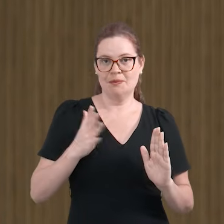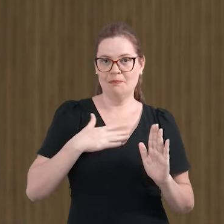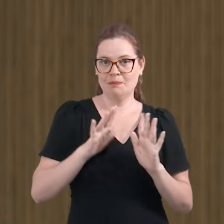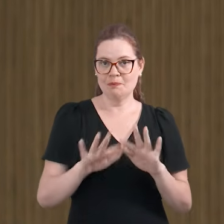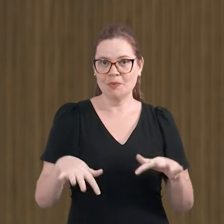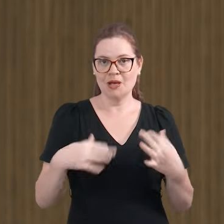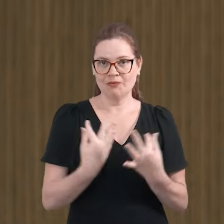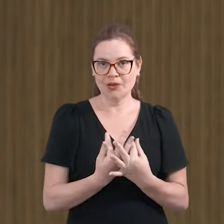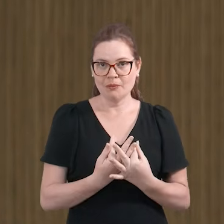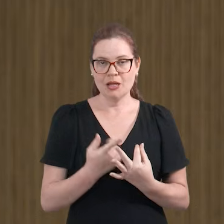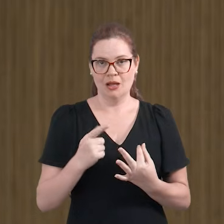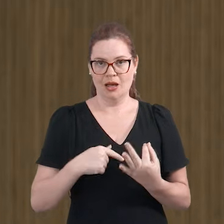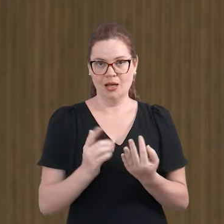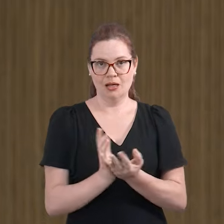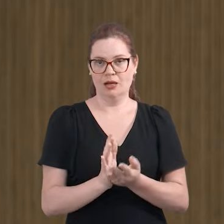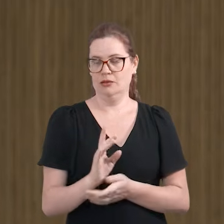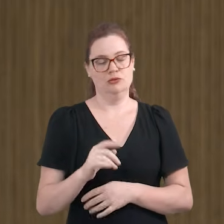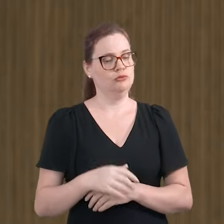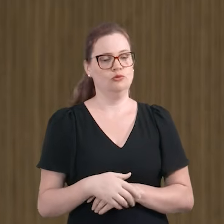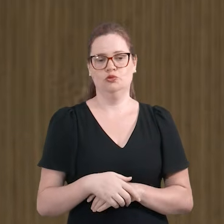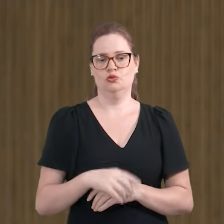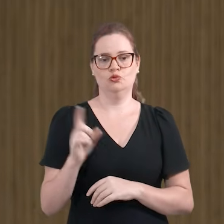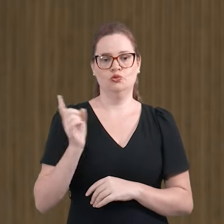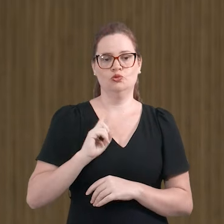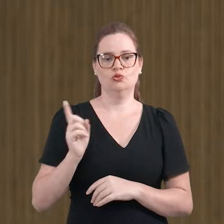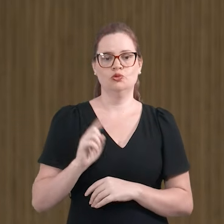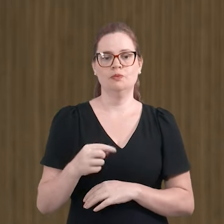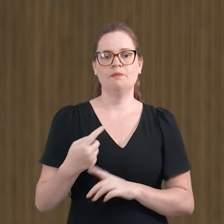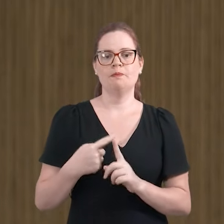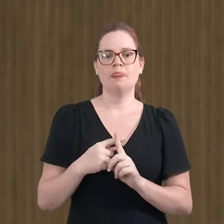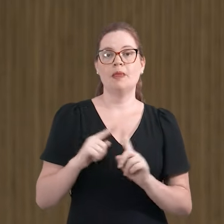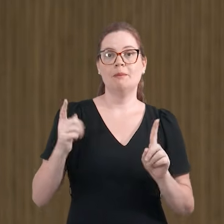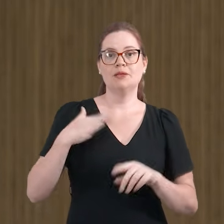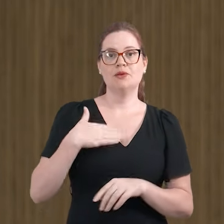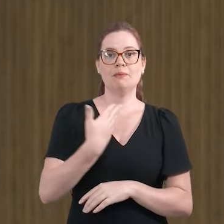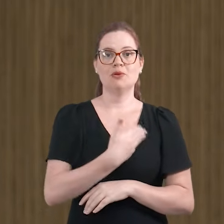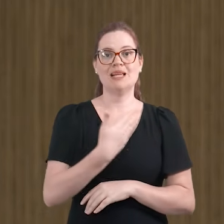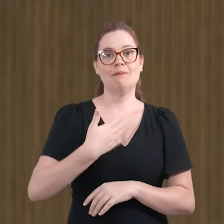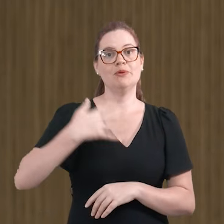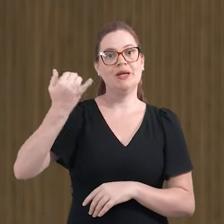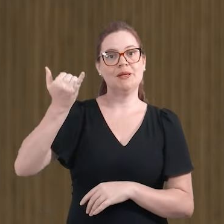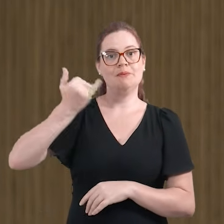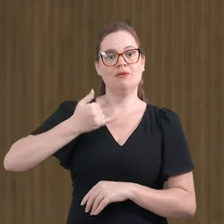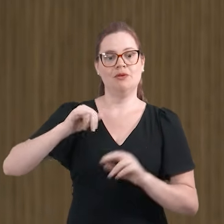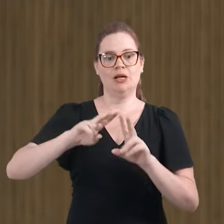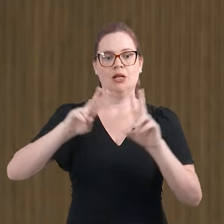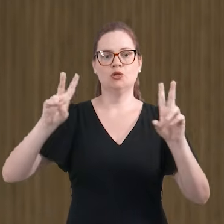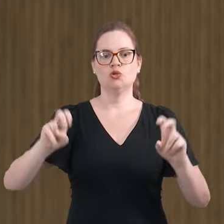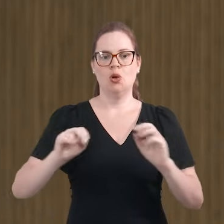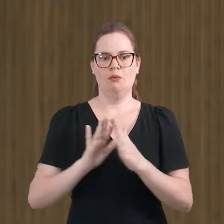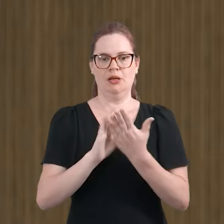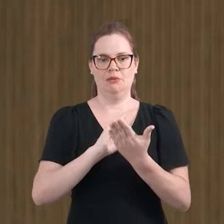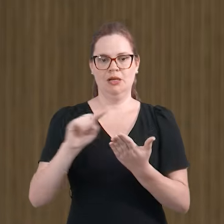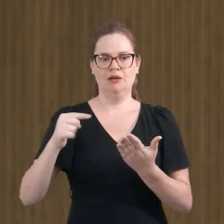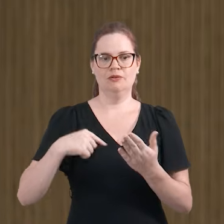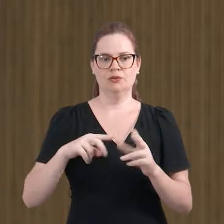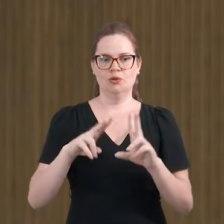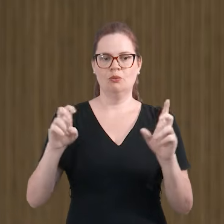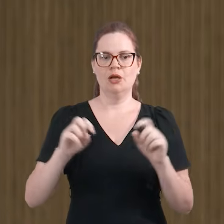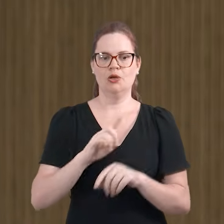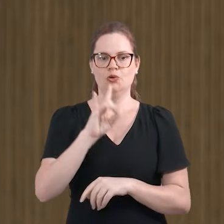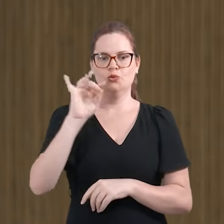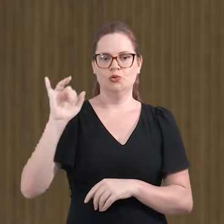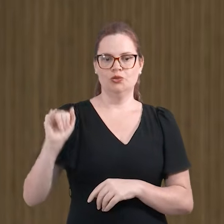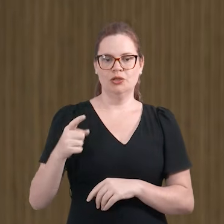Yo no nací en el Evangelio, sí escuché de la palabra por amistades. La iglesia me quedaba cerca de mi casa